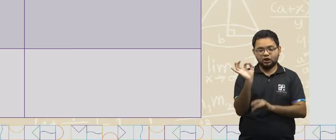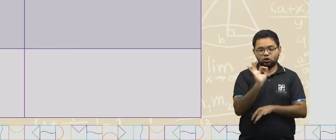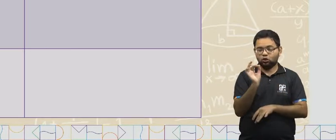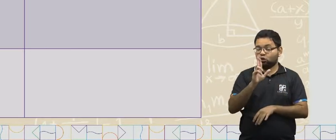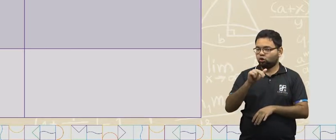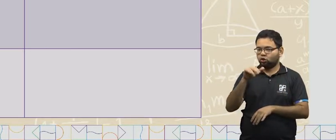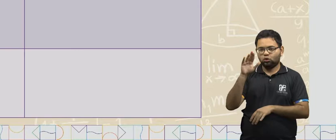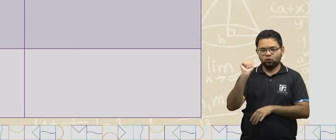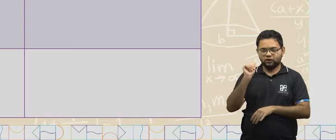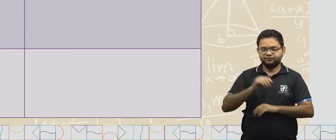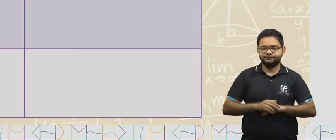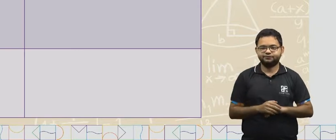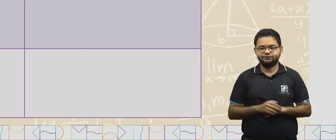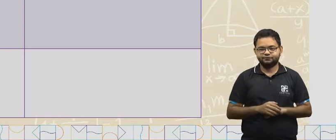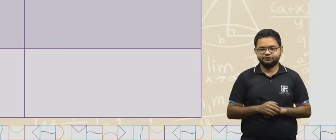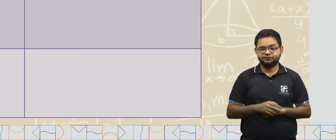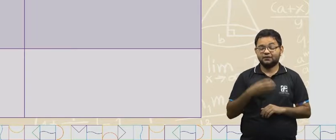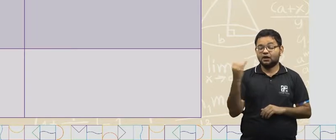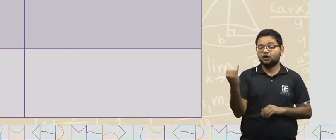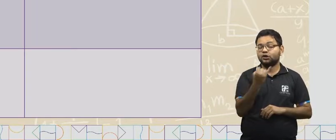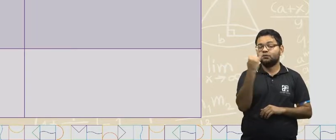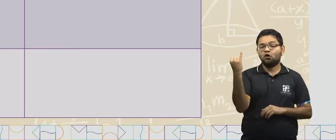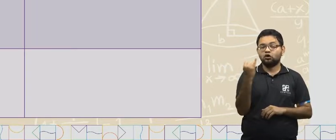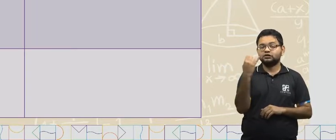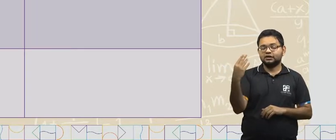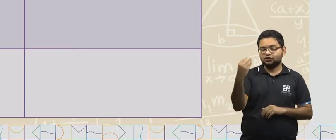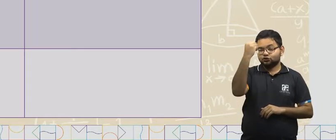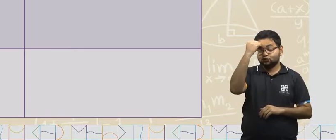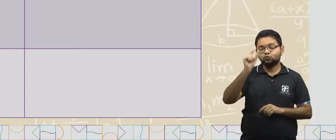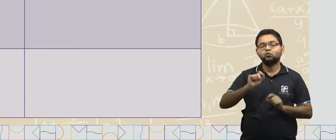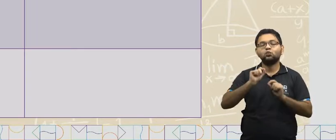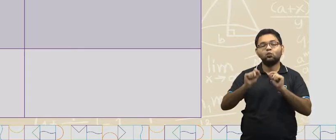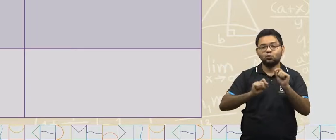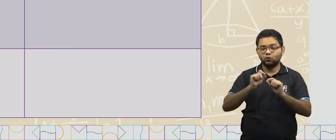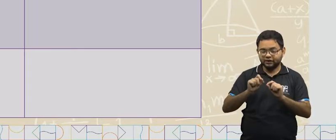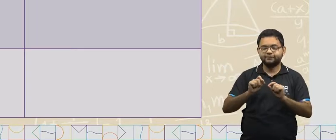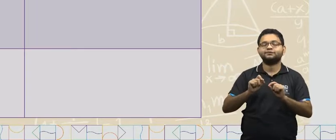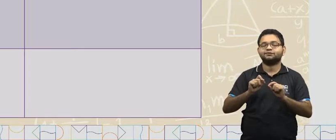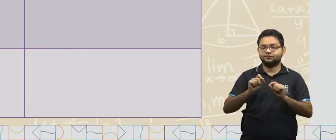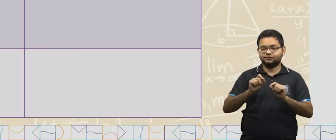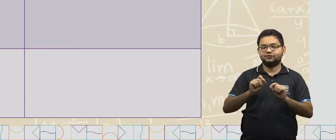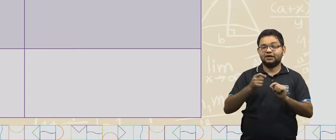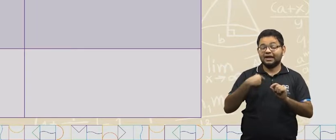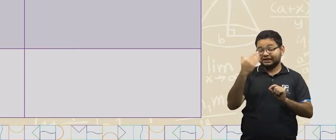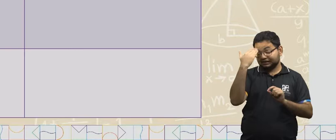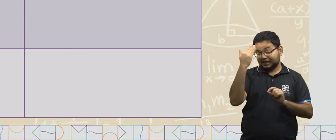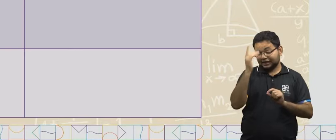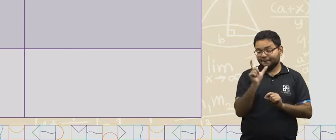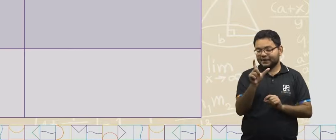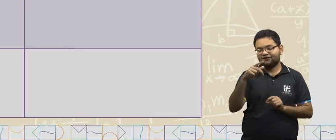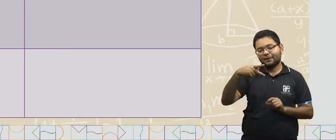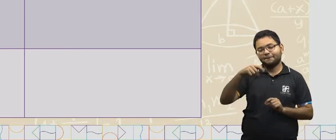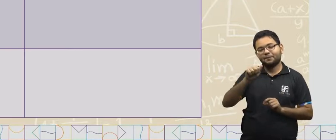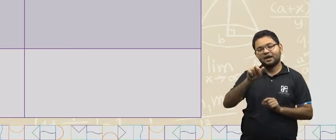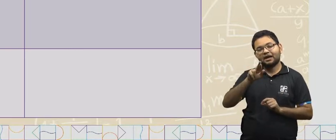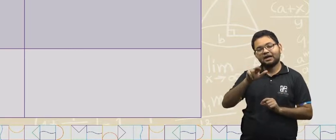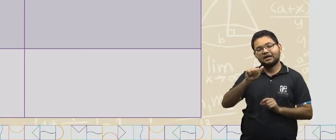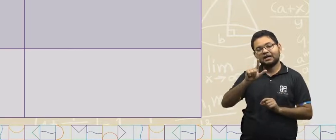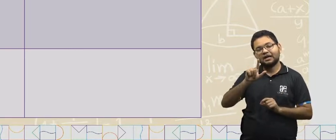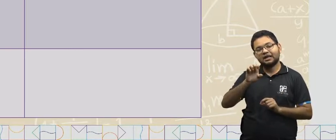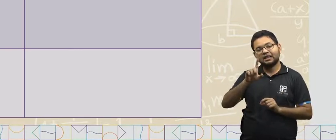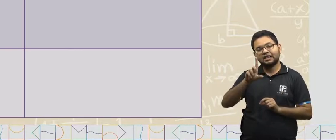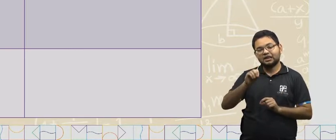se encontrar. É muito importante que você tenha compreendido o sentido da palavra